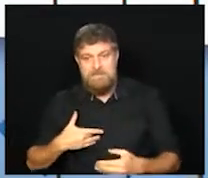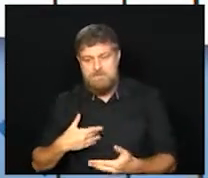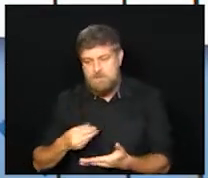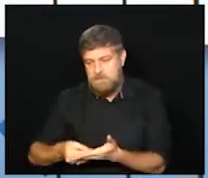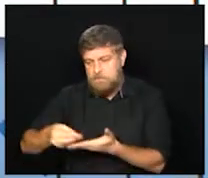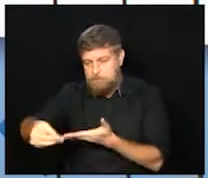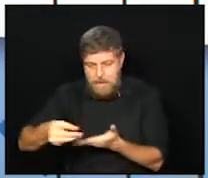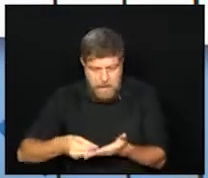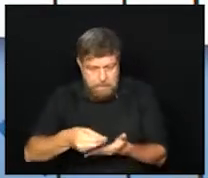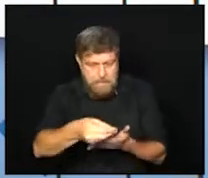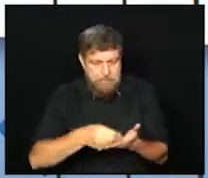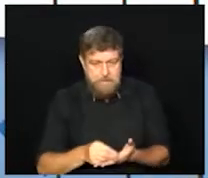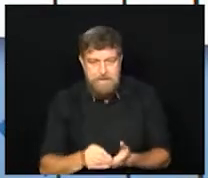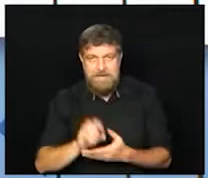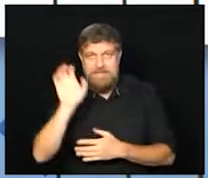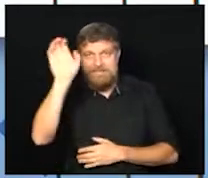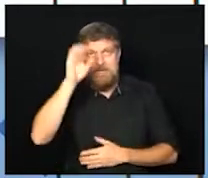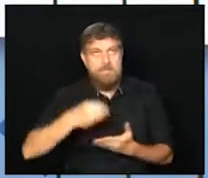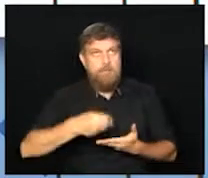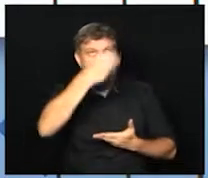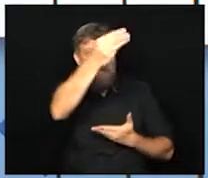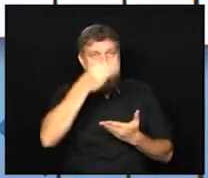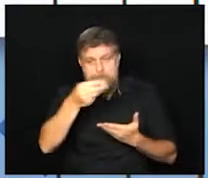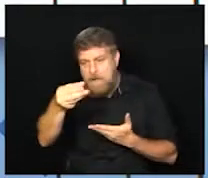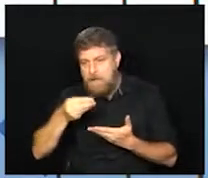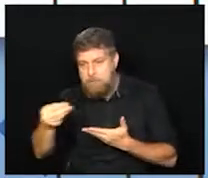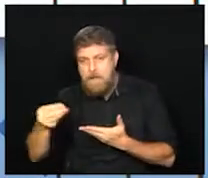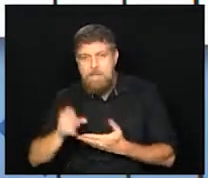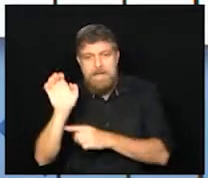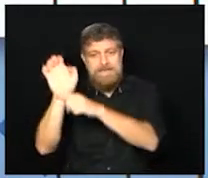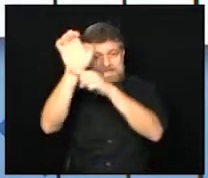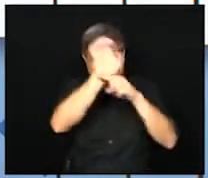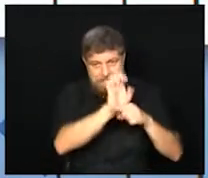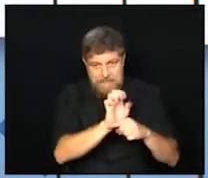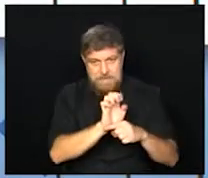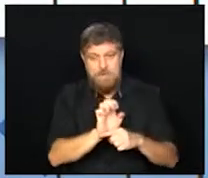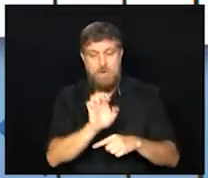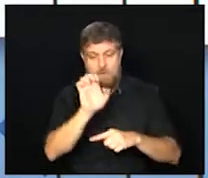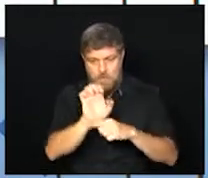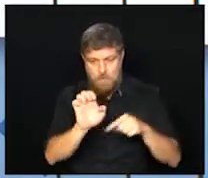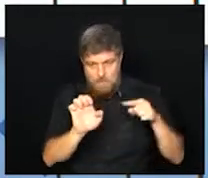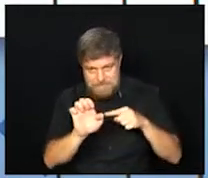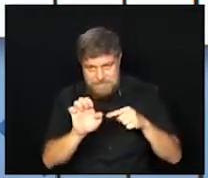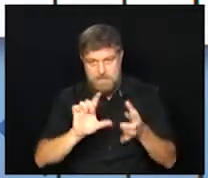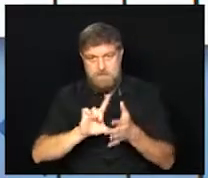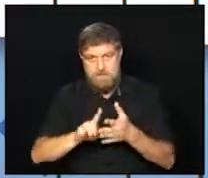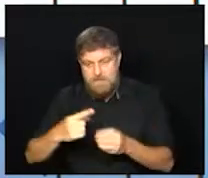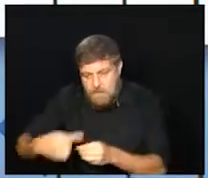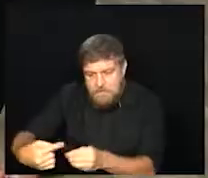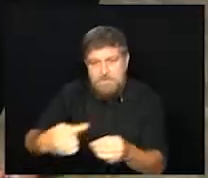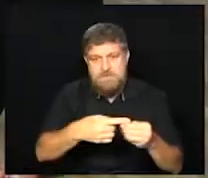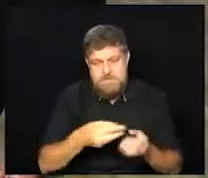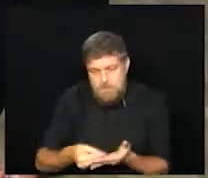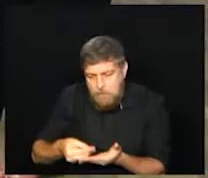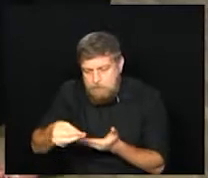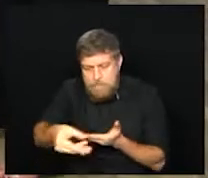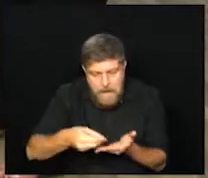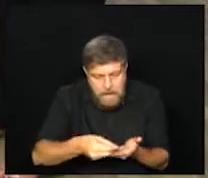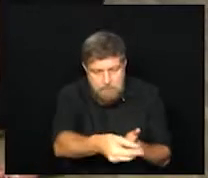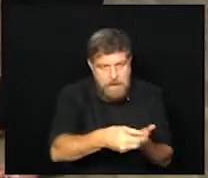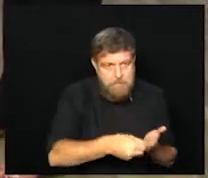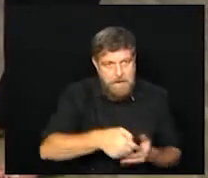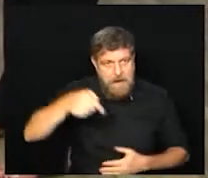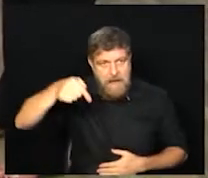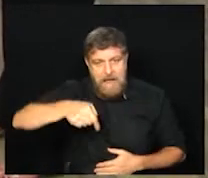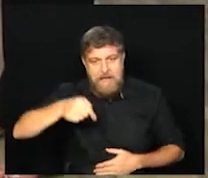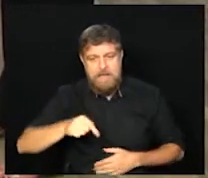distribuição para os estados e, consequentemente, o estado faz a distribuição aos municípios. Mena Abreu, aqui no Mais